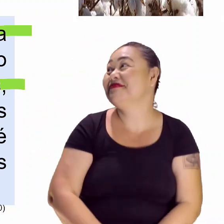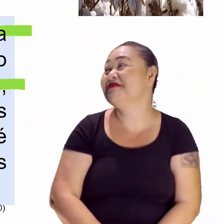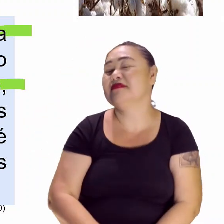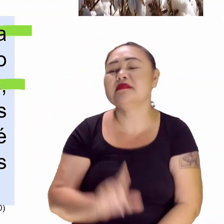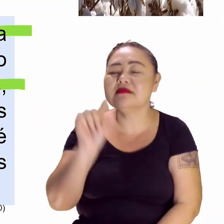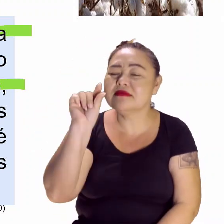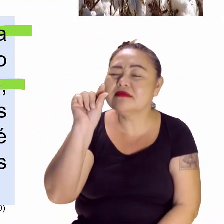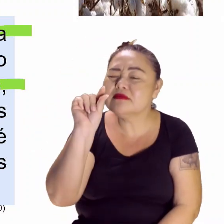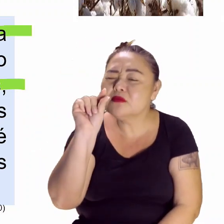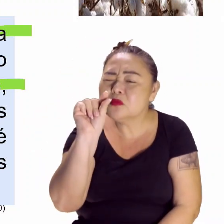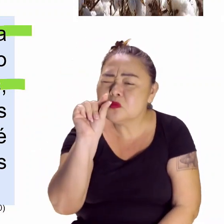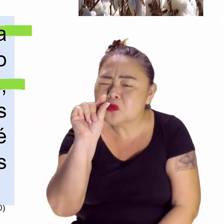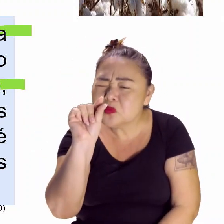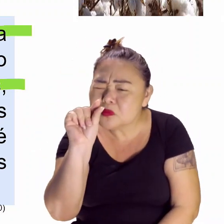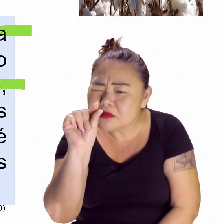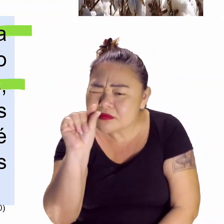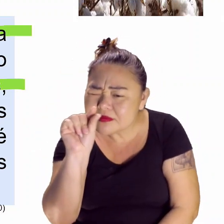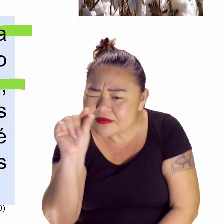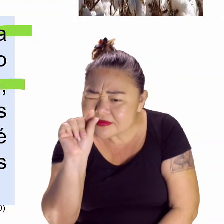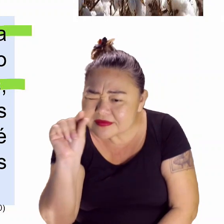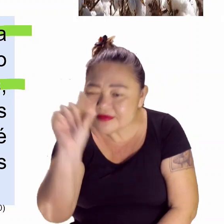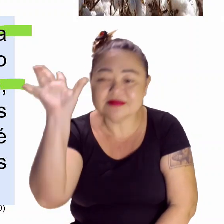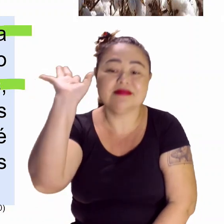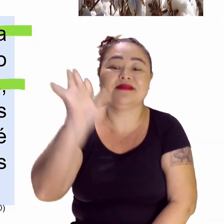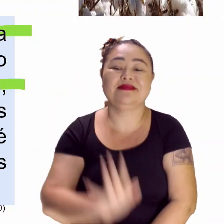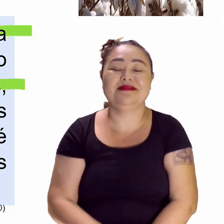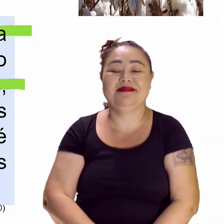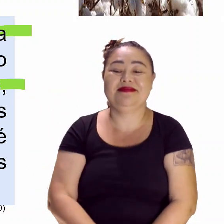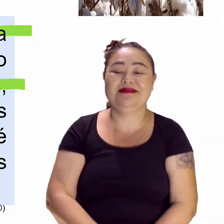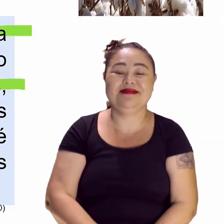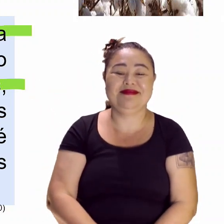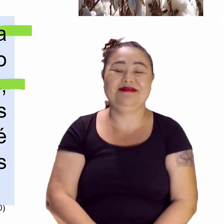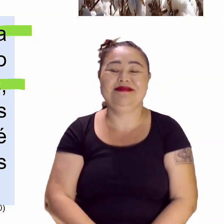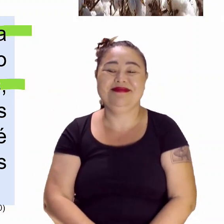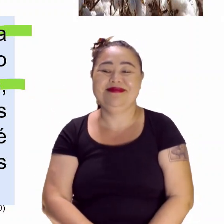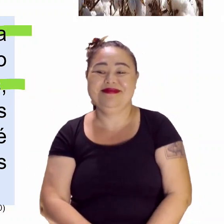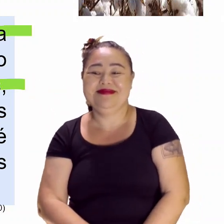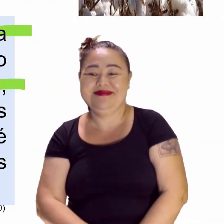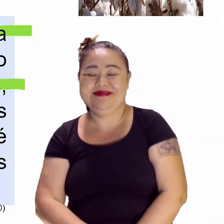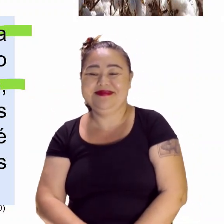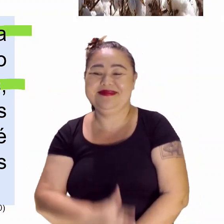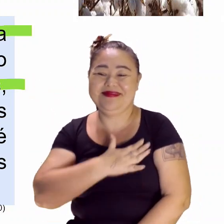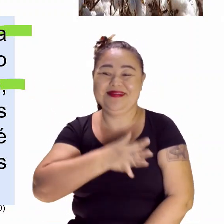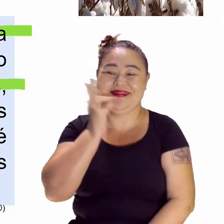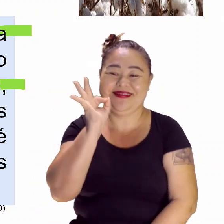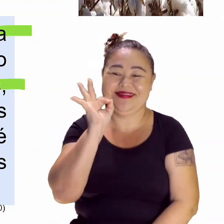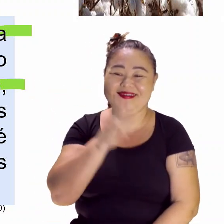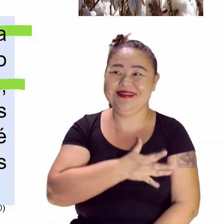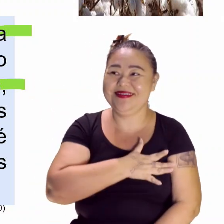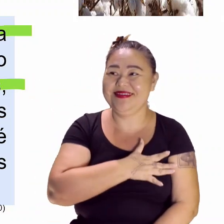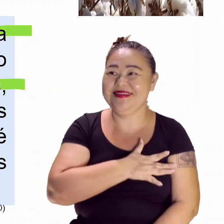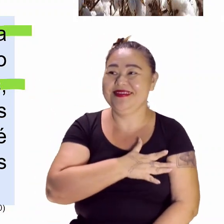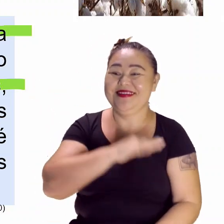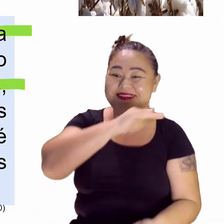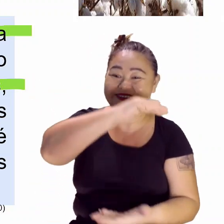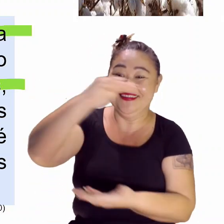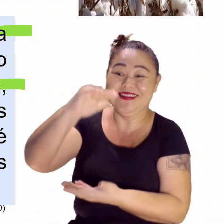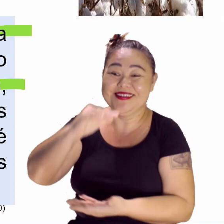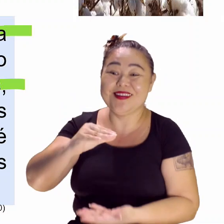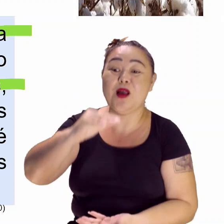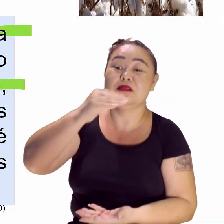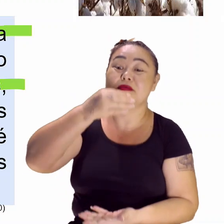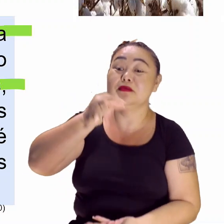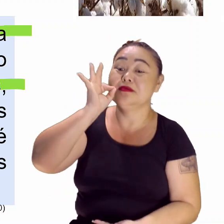só um pouquinho só um pouquinho só um pouquinho só ela só gosta só de um pouquinho só toma duas garrafa